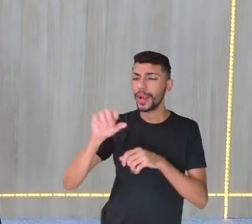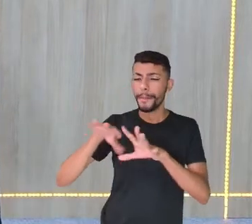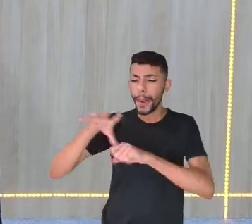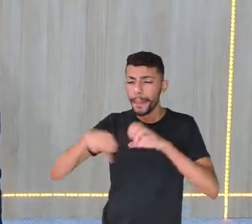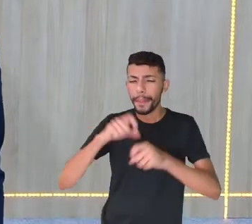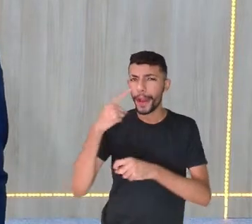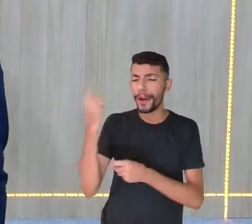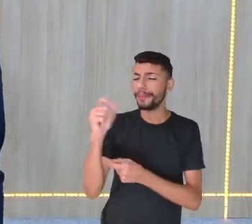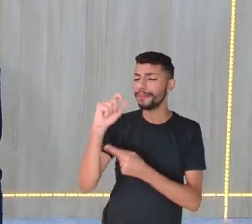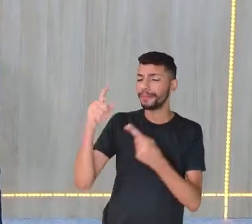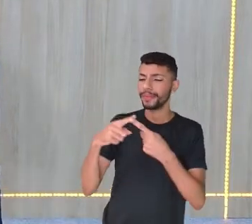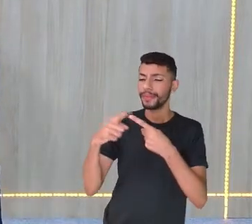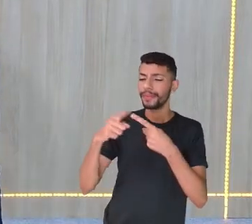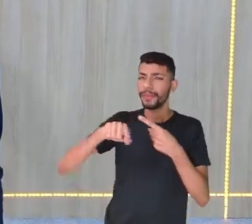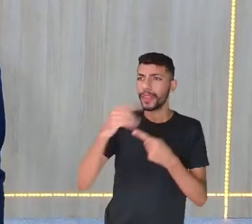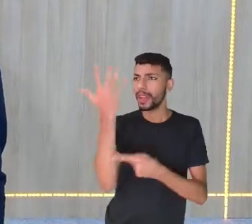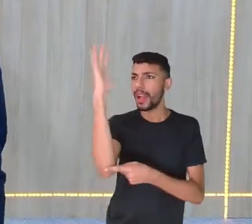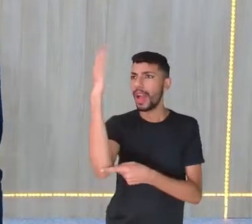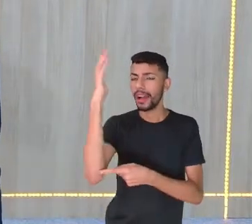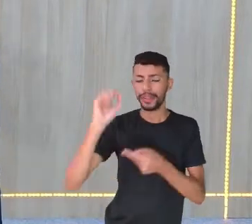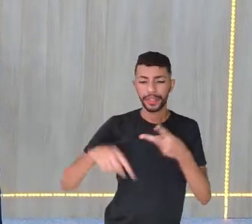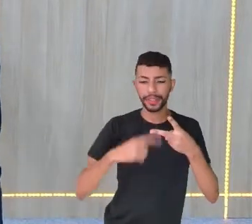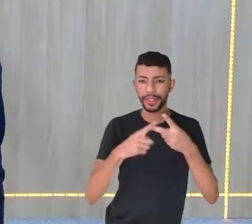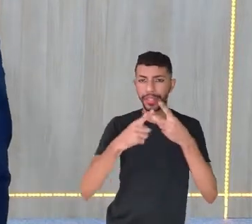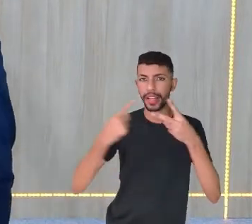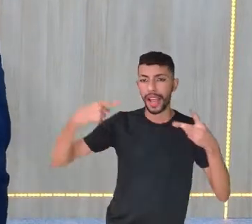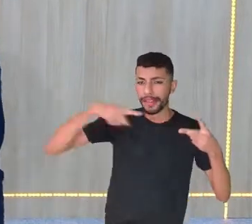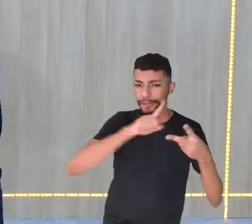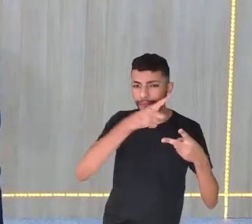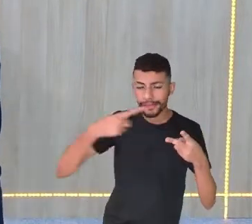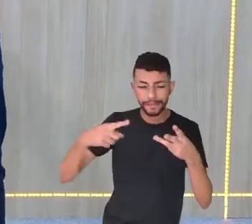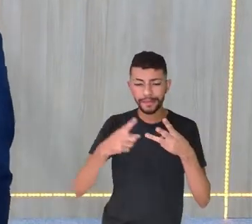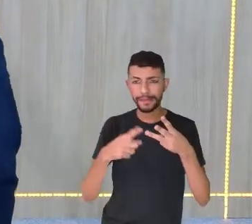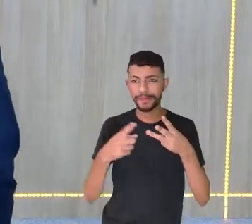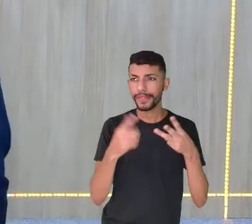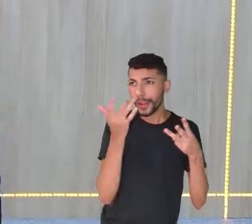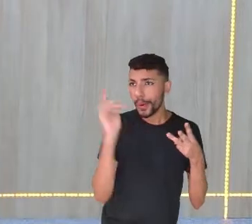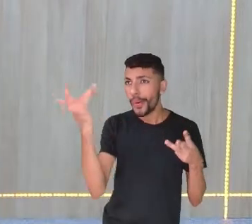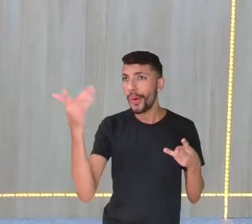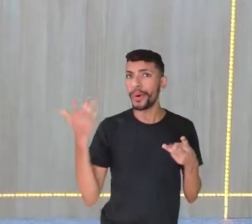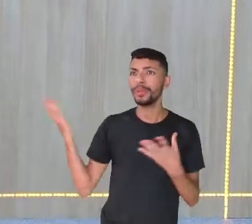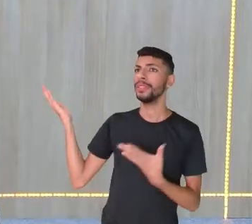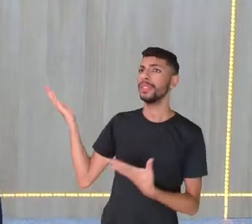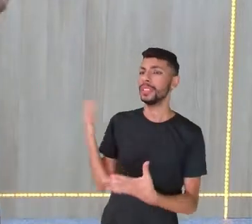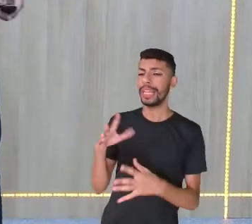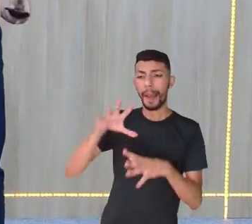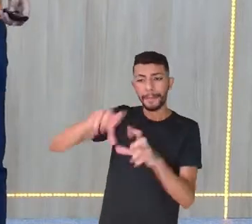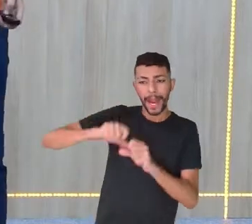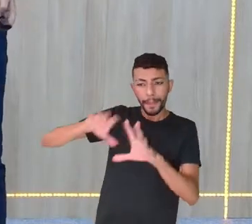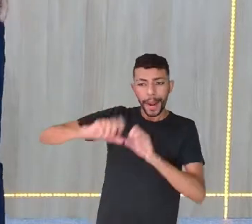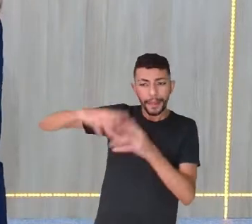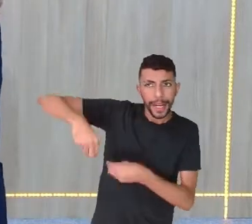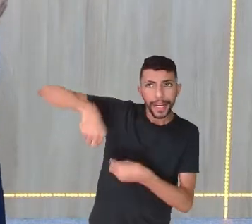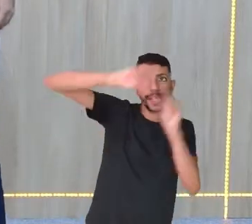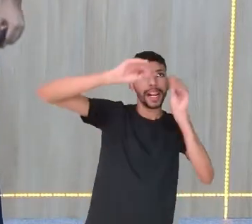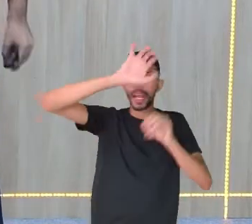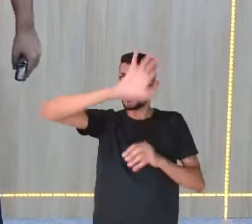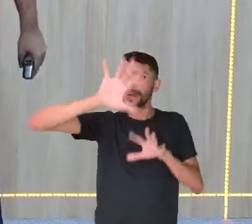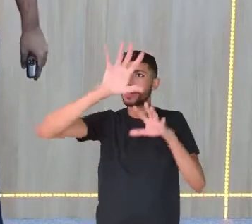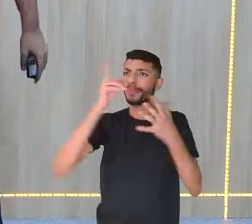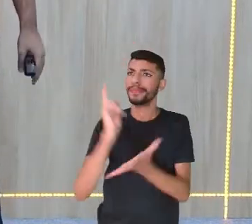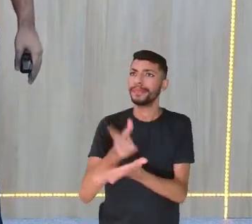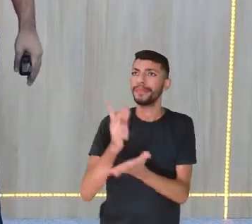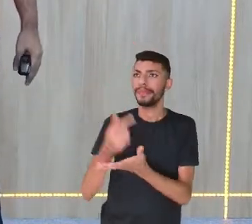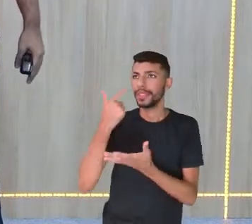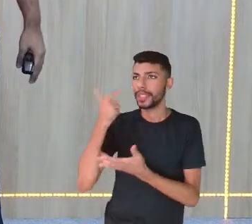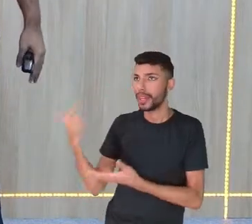agora começa a explorar na mineração, é só retirada e levando para a Europa. Aí